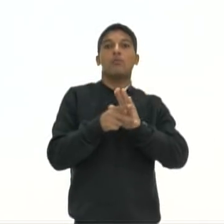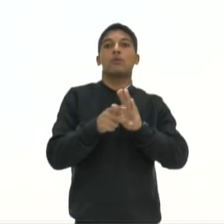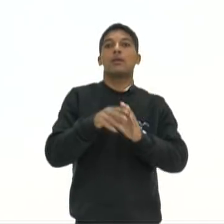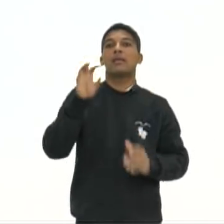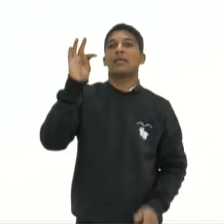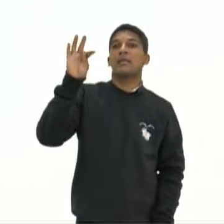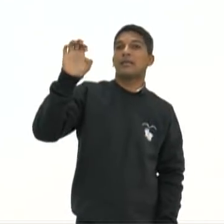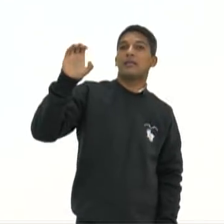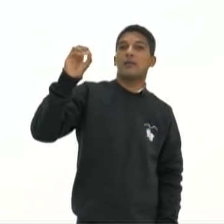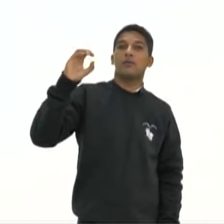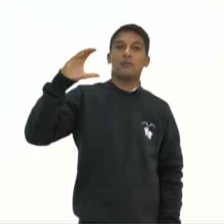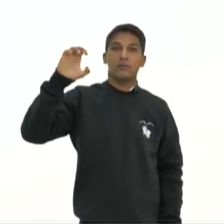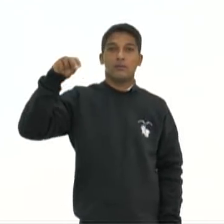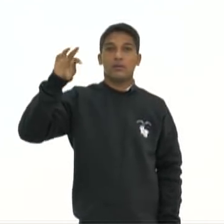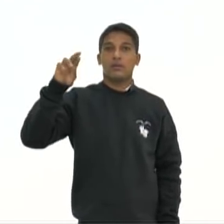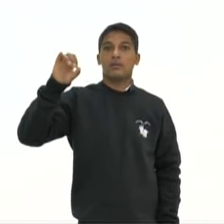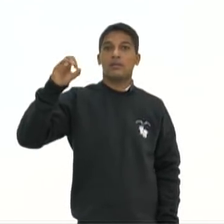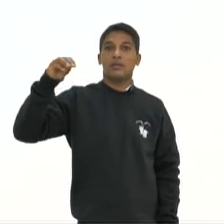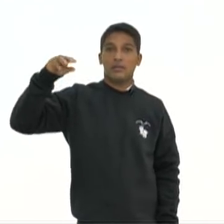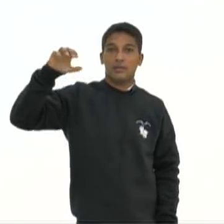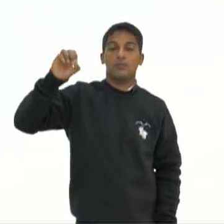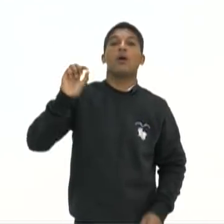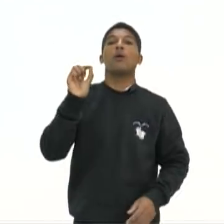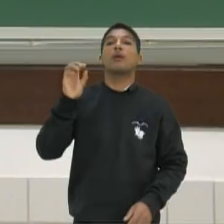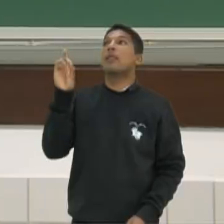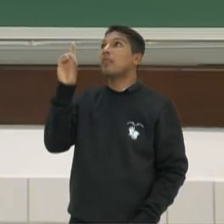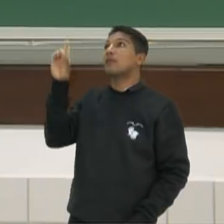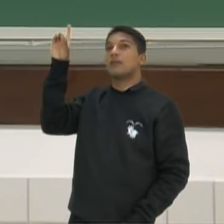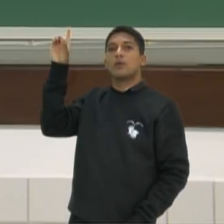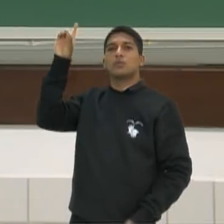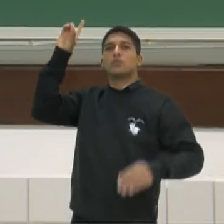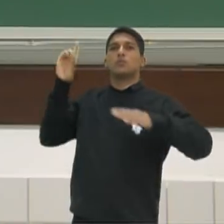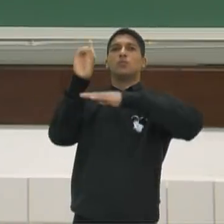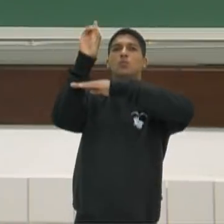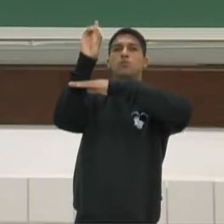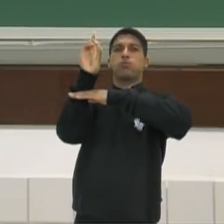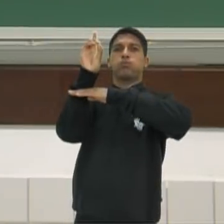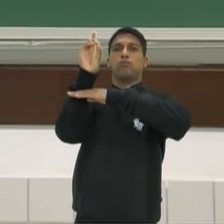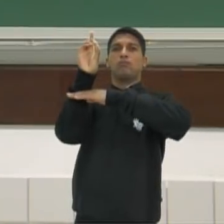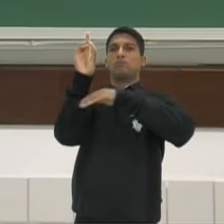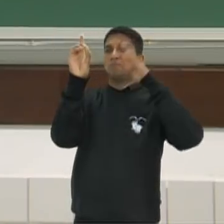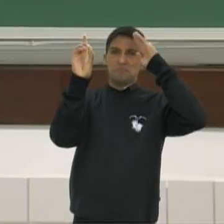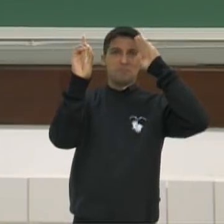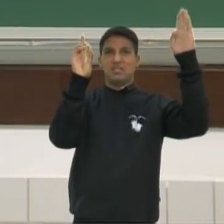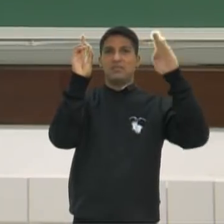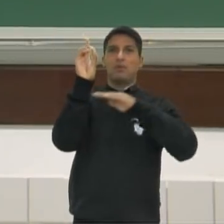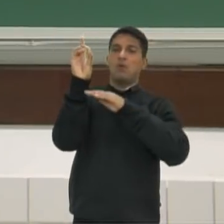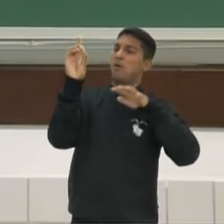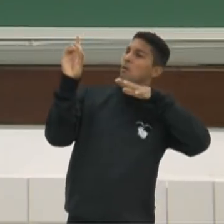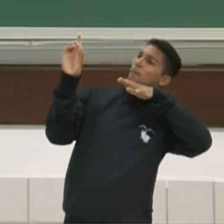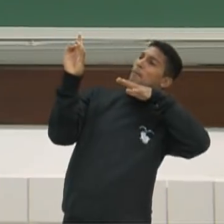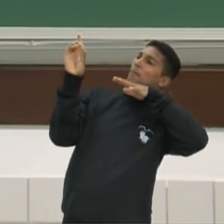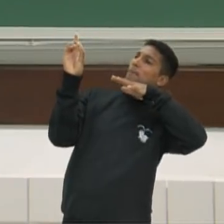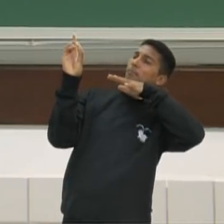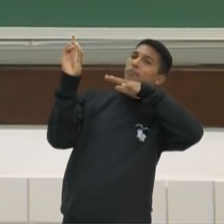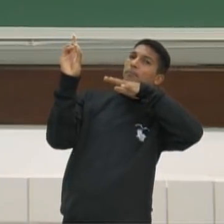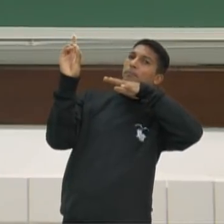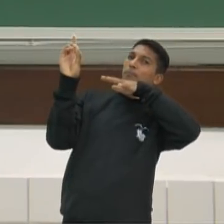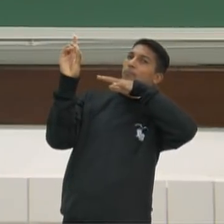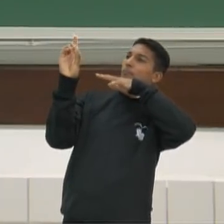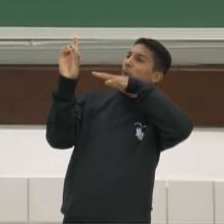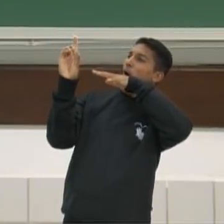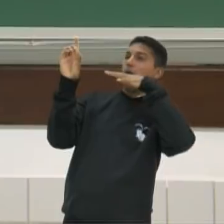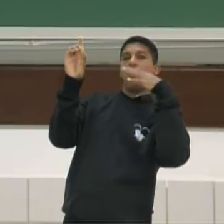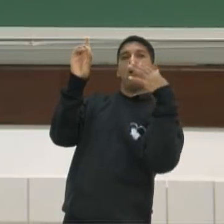de Deus centralizando todas as ações, todos os comportamentos, todas as coisas que aconteciam dentro daquela